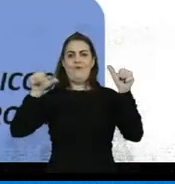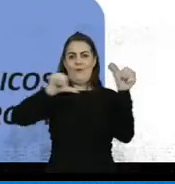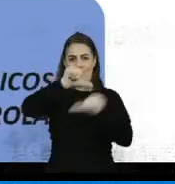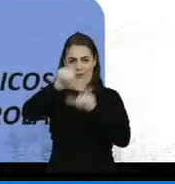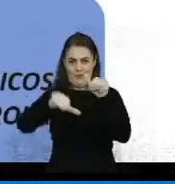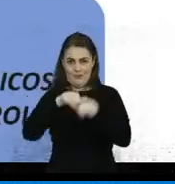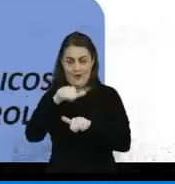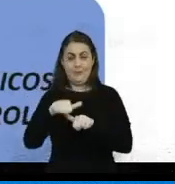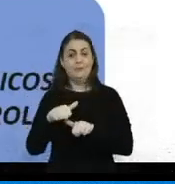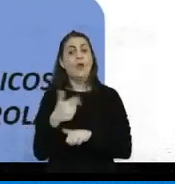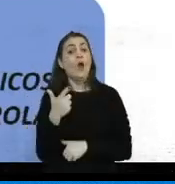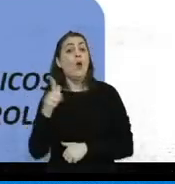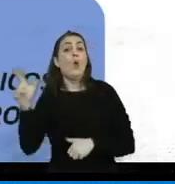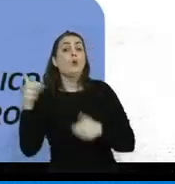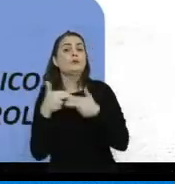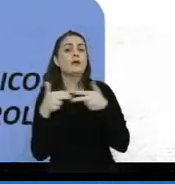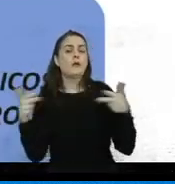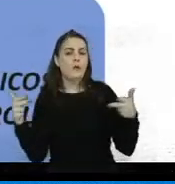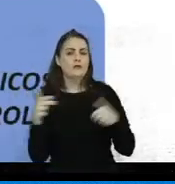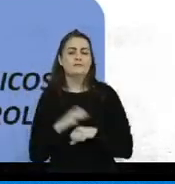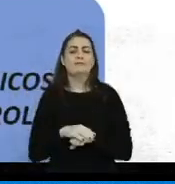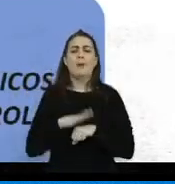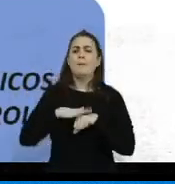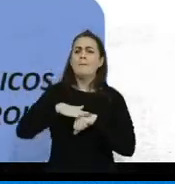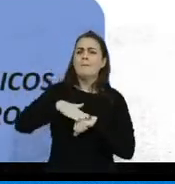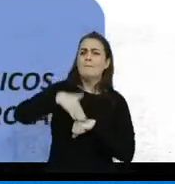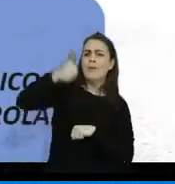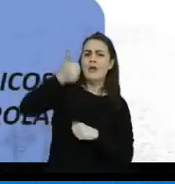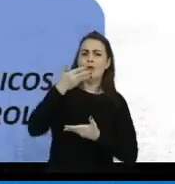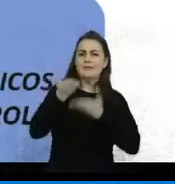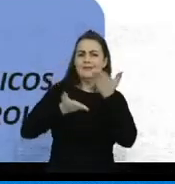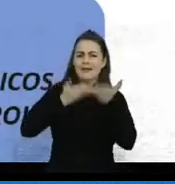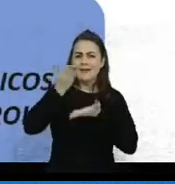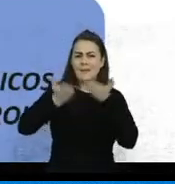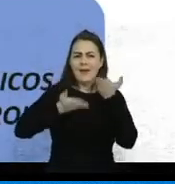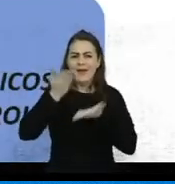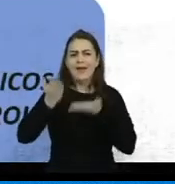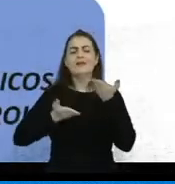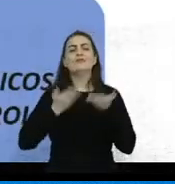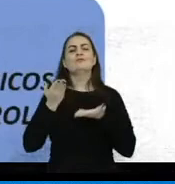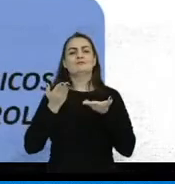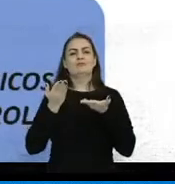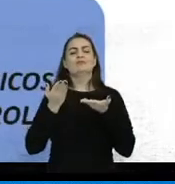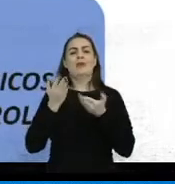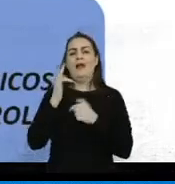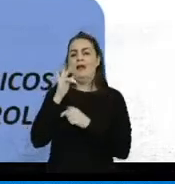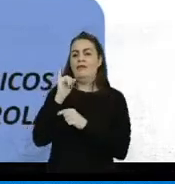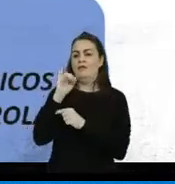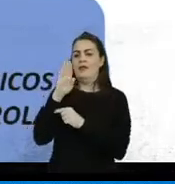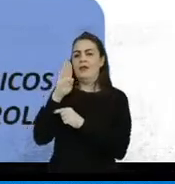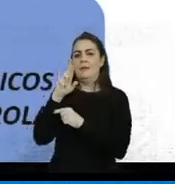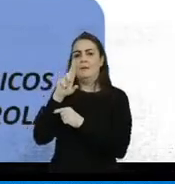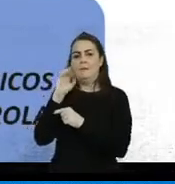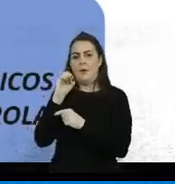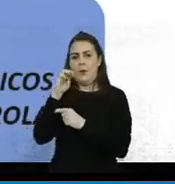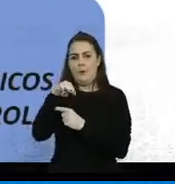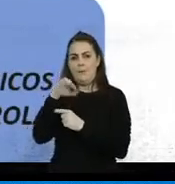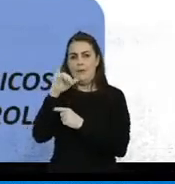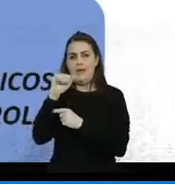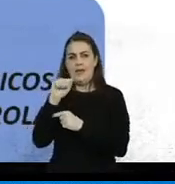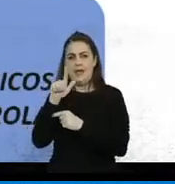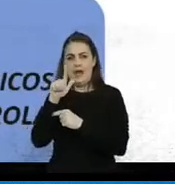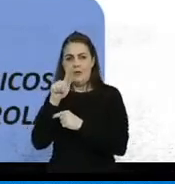fibromialgia chama-se atividade física. A atividade física, ela é o quê? É uma